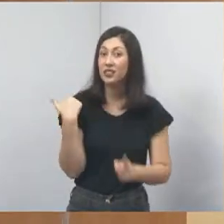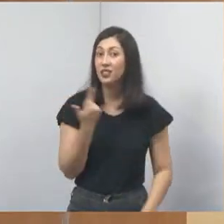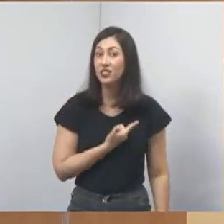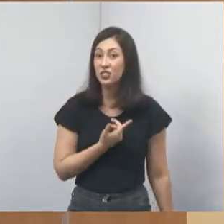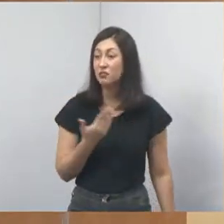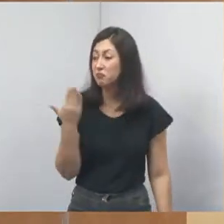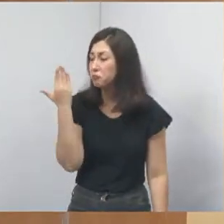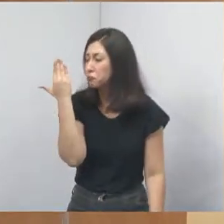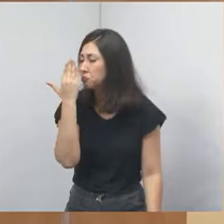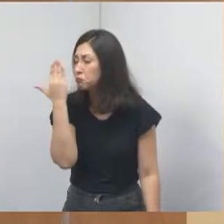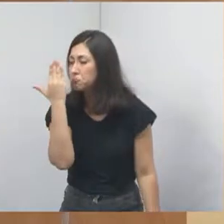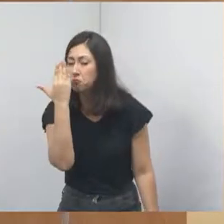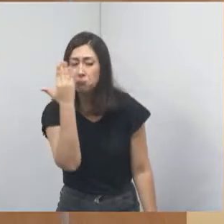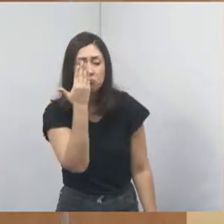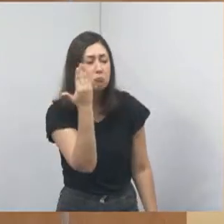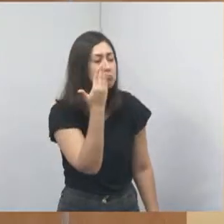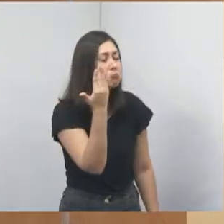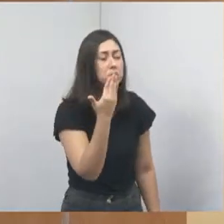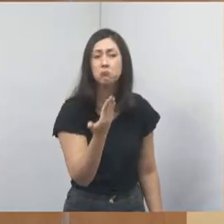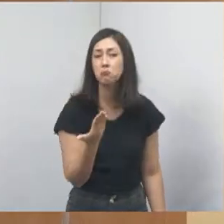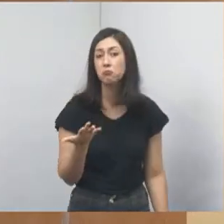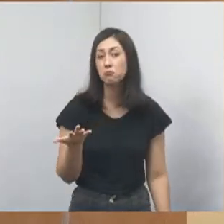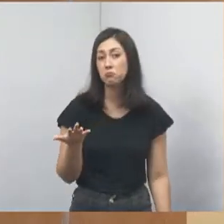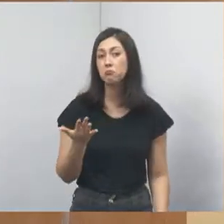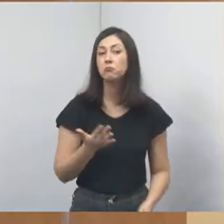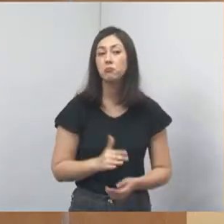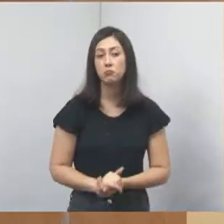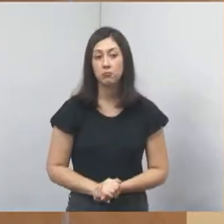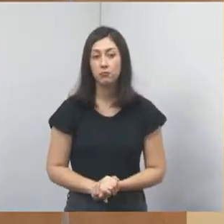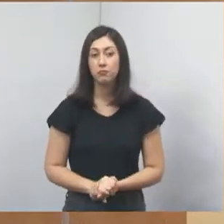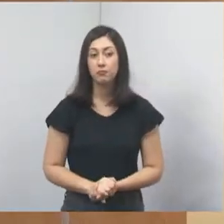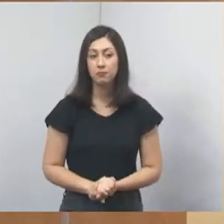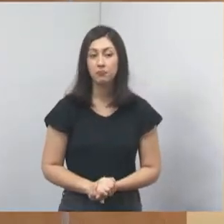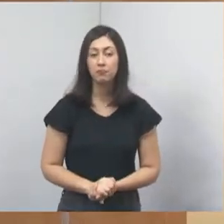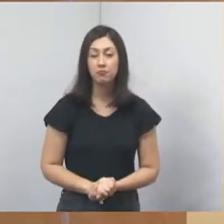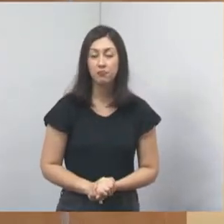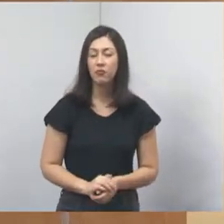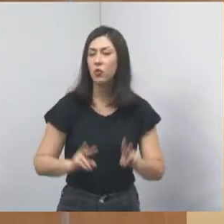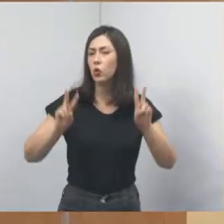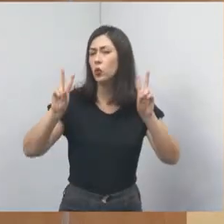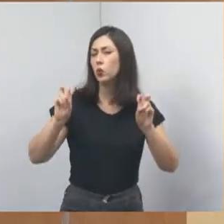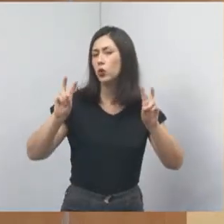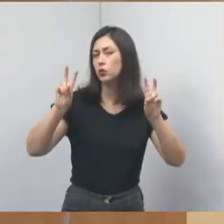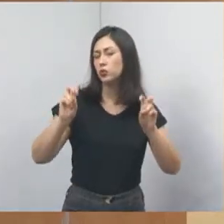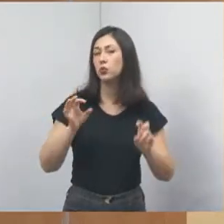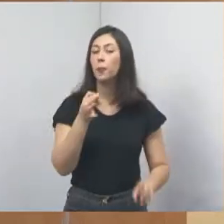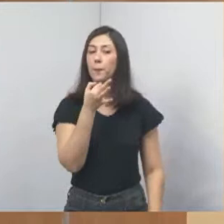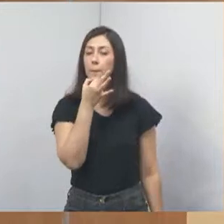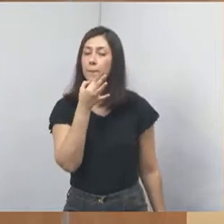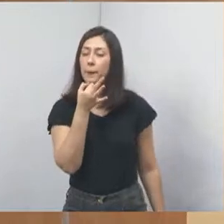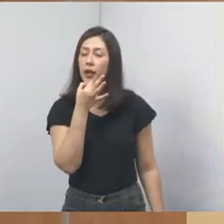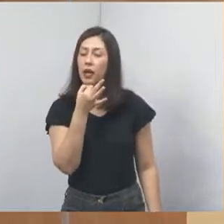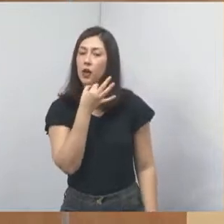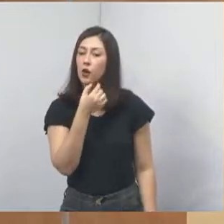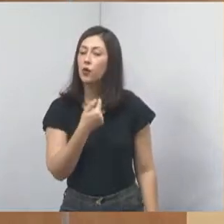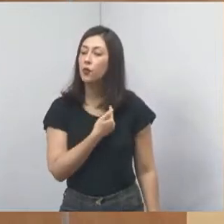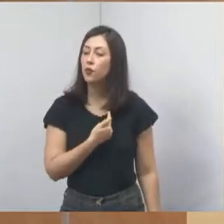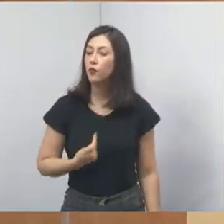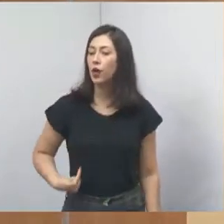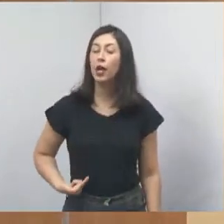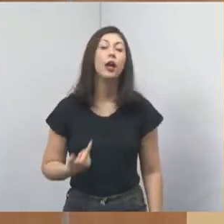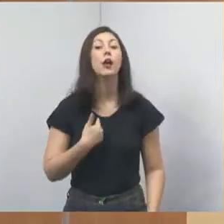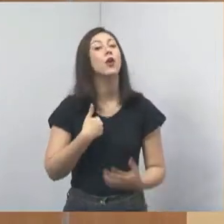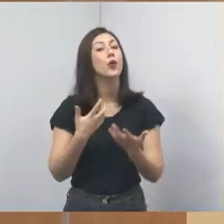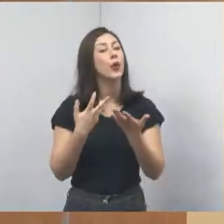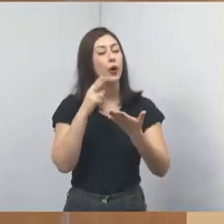não tinha ou não teve a capacidade de ver aquilo ainda. Do ponto de vista governamental, eu queria só ler o trecho aqui